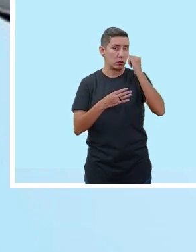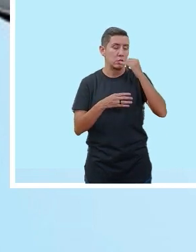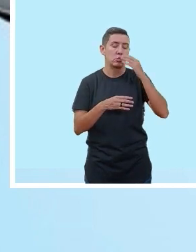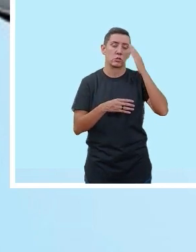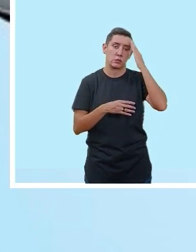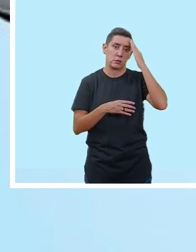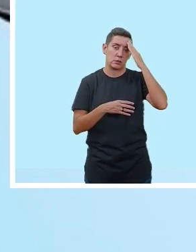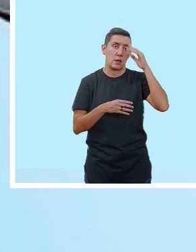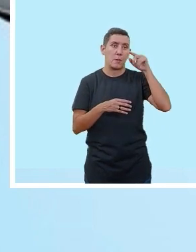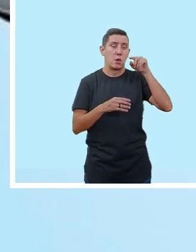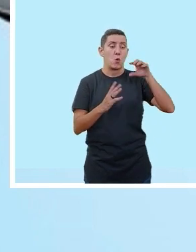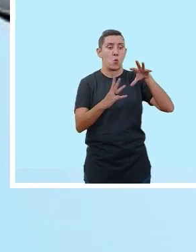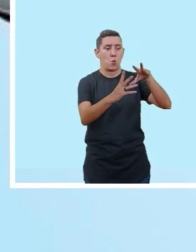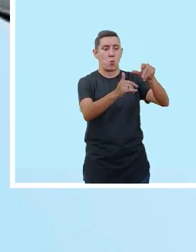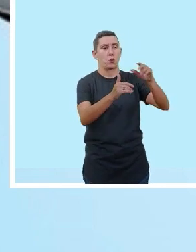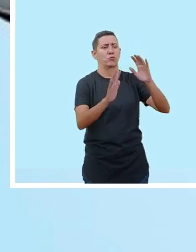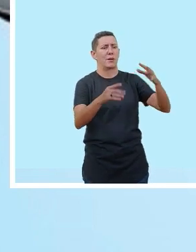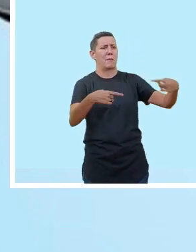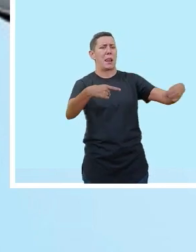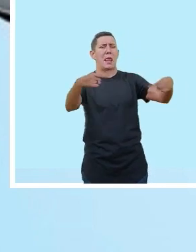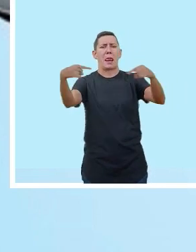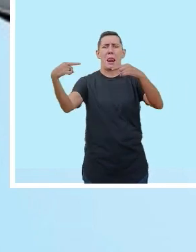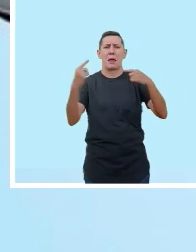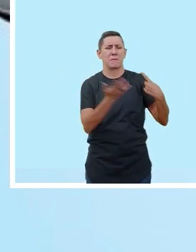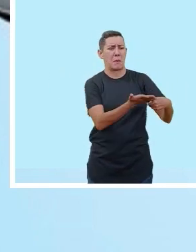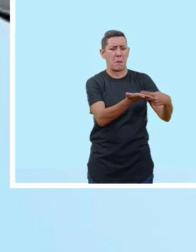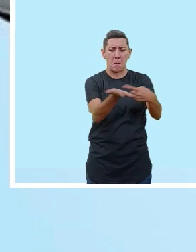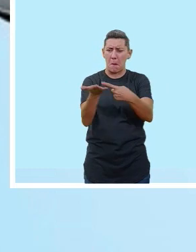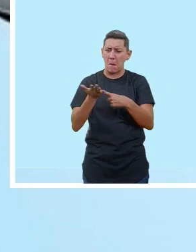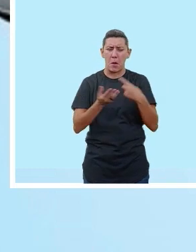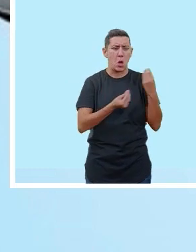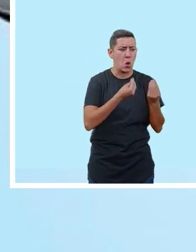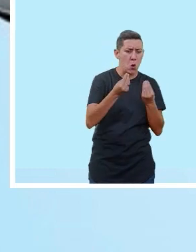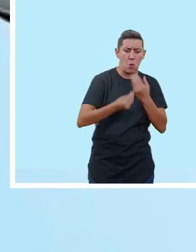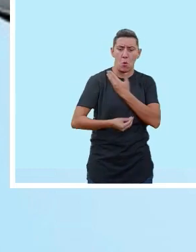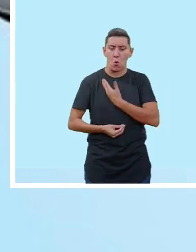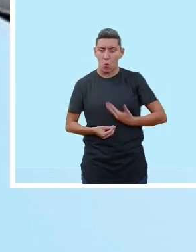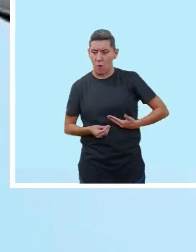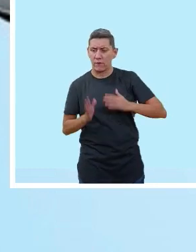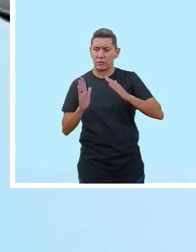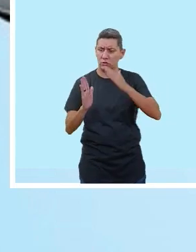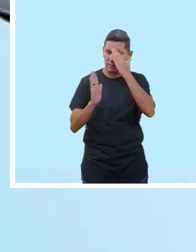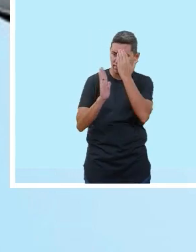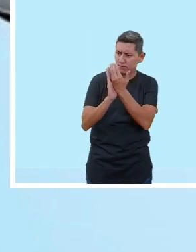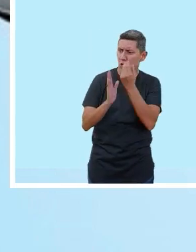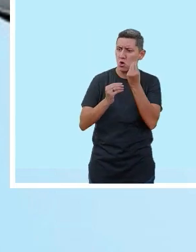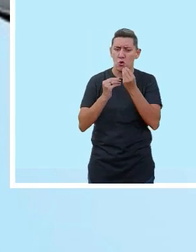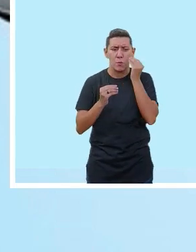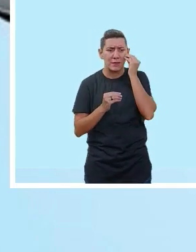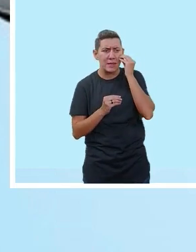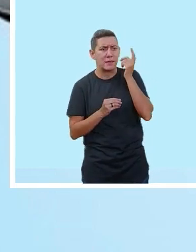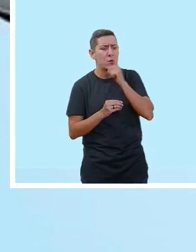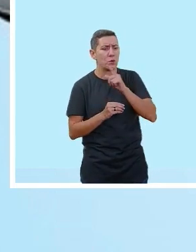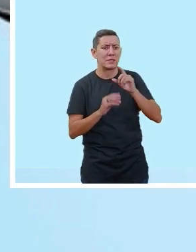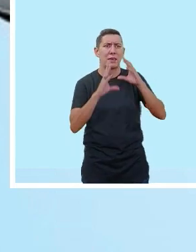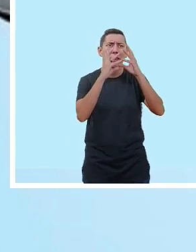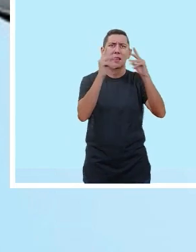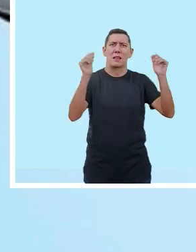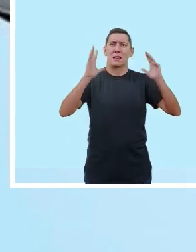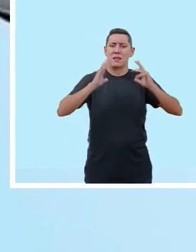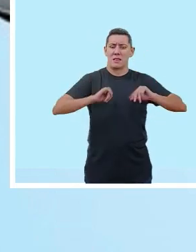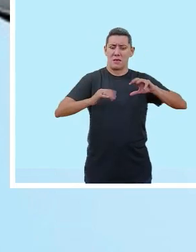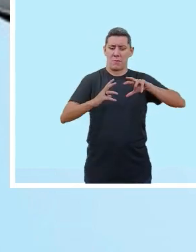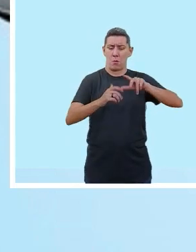mundialmente o tema já é aceito, né? Então você já tem governos empenhados com a questão da neutralidade de carbono. Então, o que